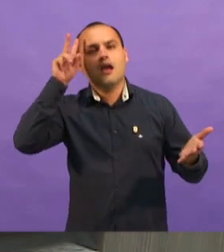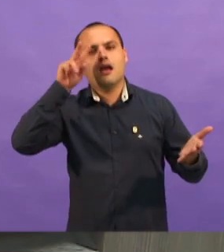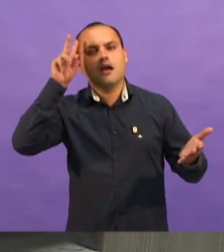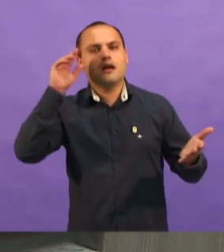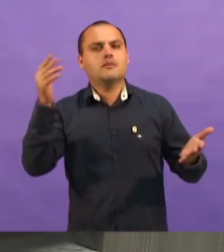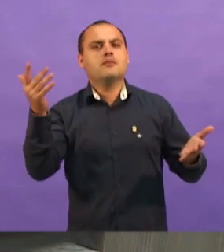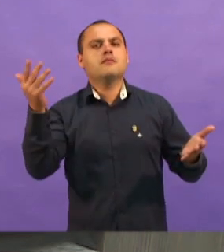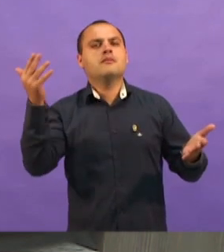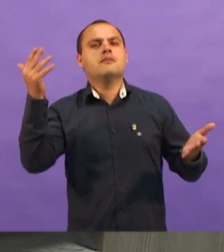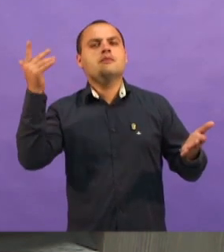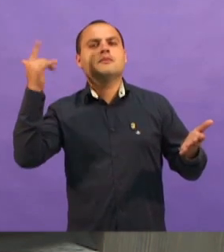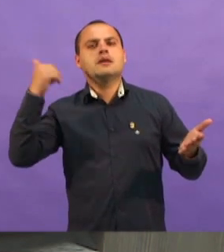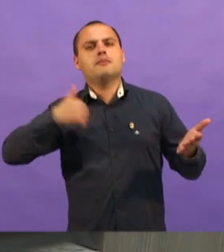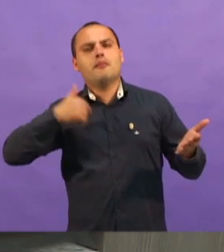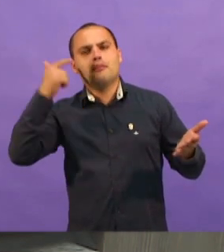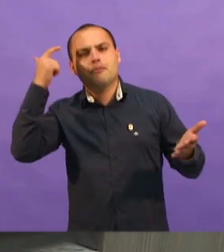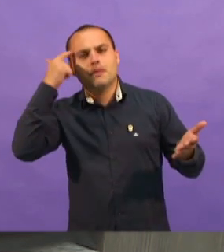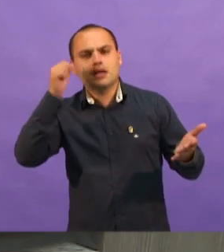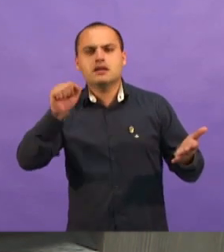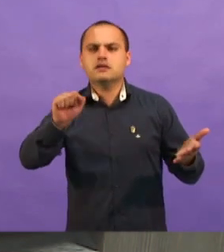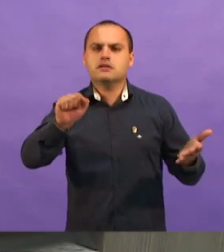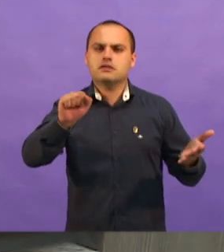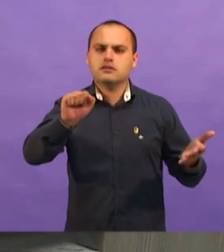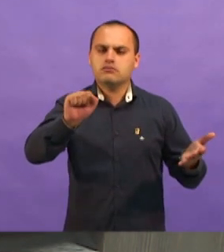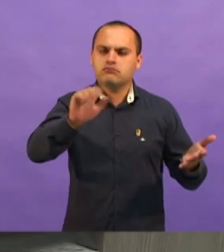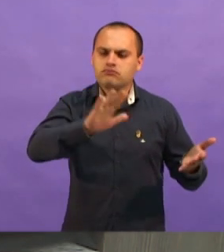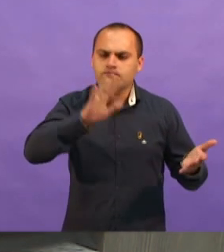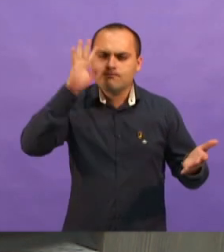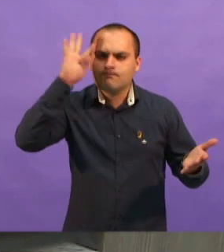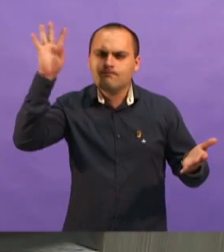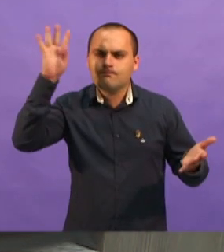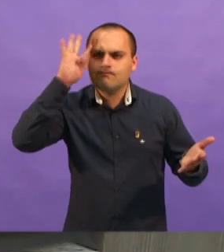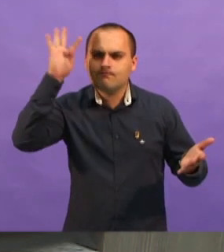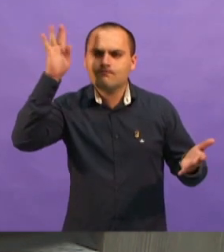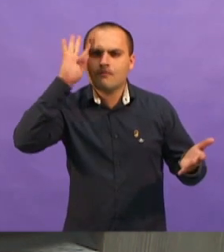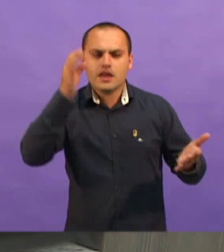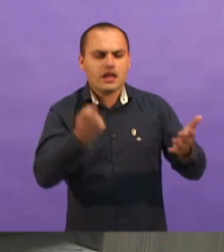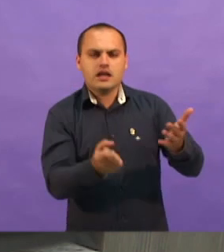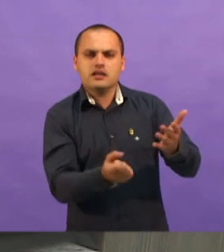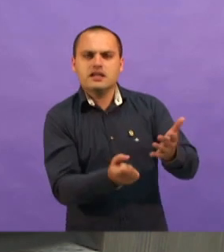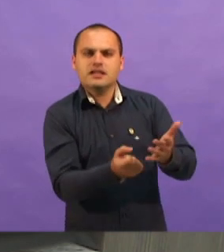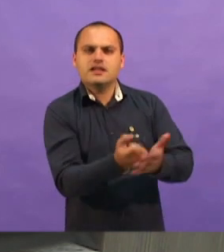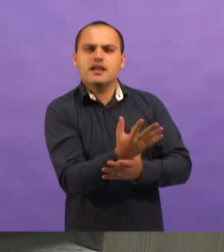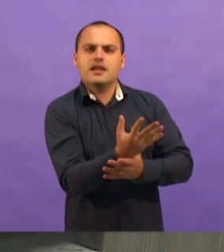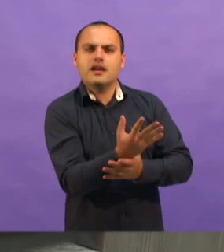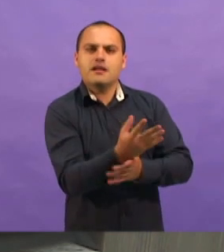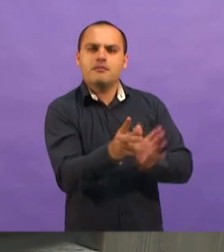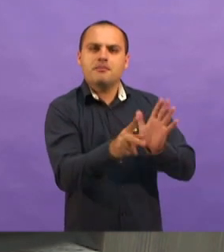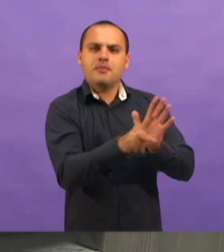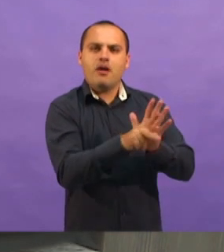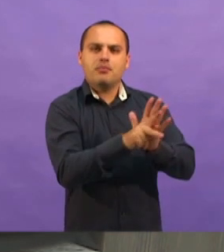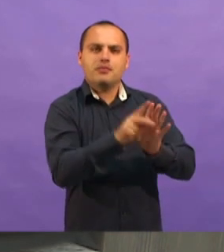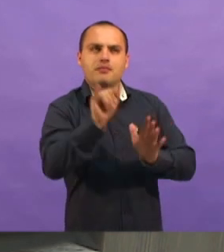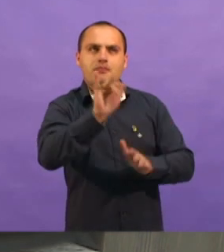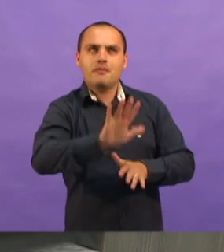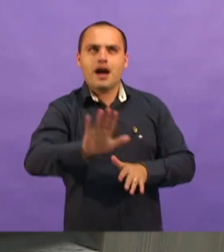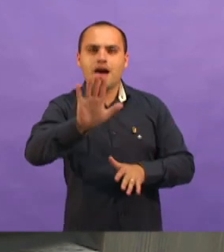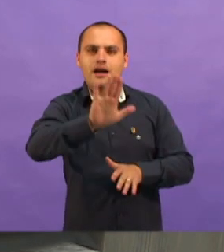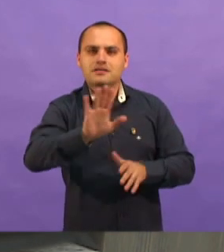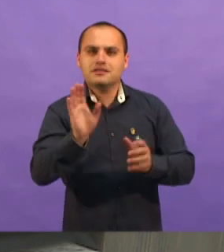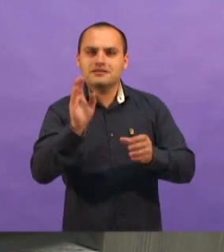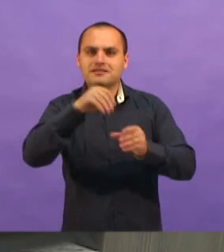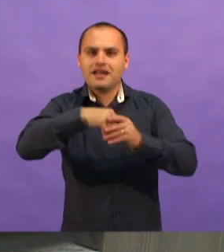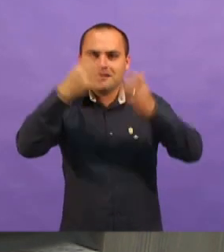pensa, você imagina, você cria as situações, você imagina as cenas, né? Então o anuário tem essa